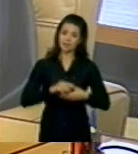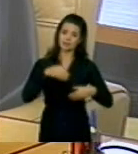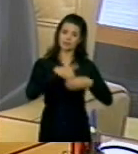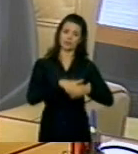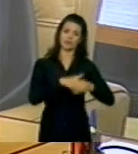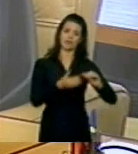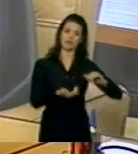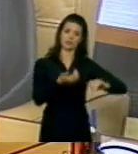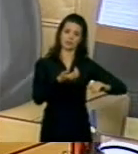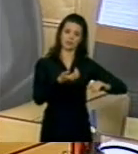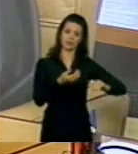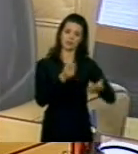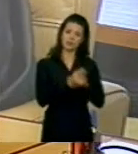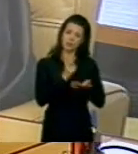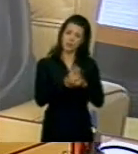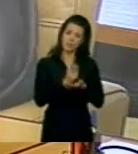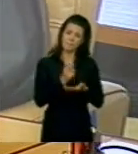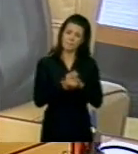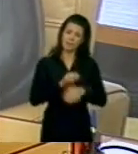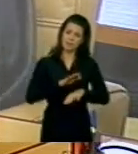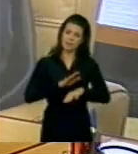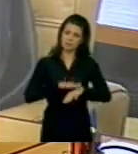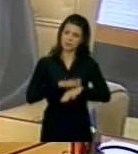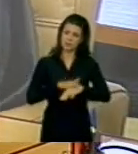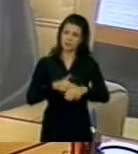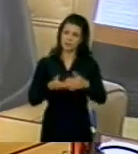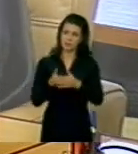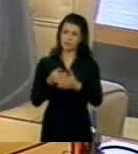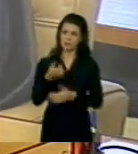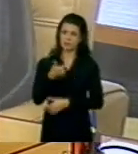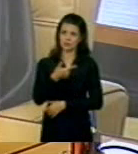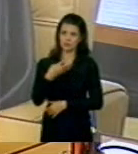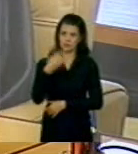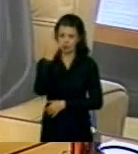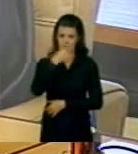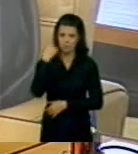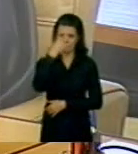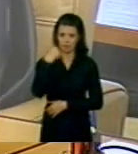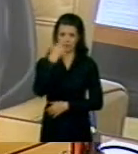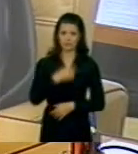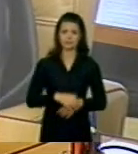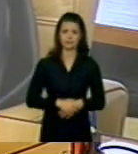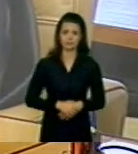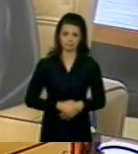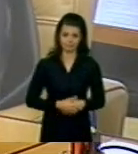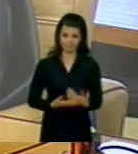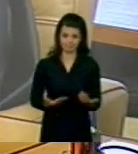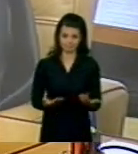no mesmo prazo de 24 horas para que sobre ela delibere, indagam os